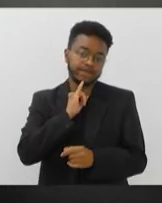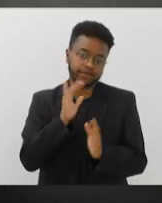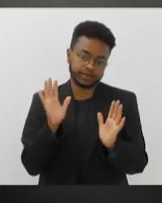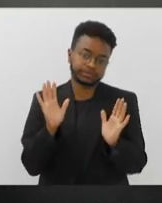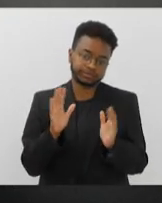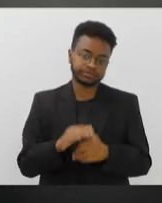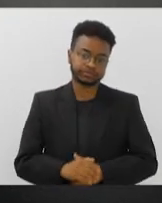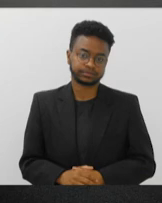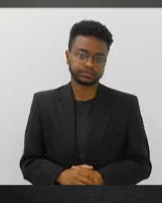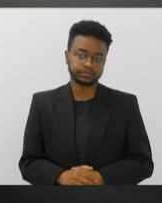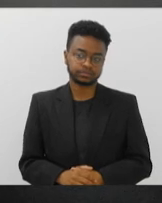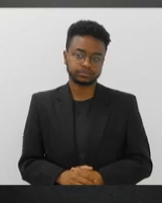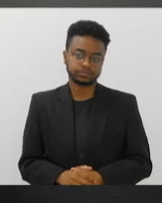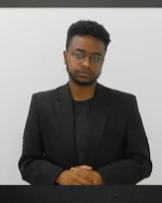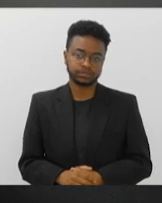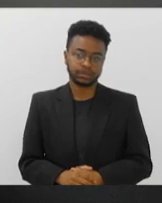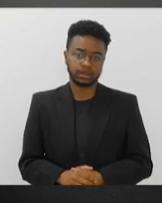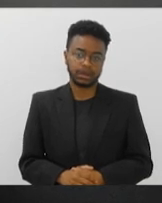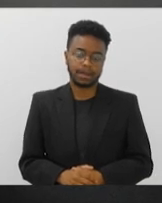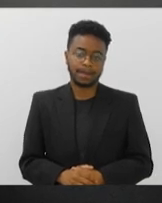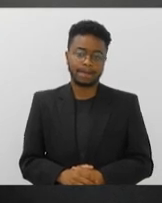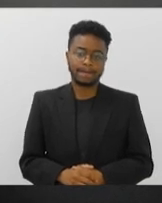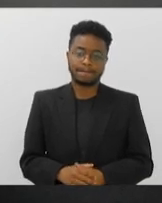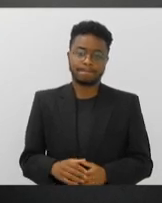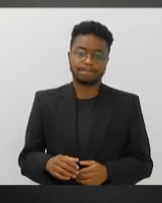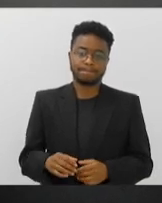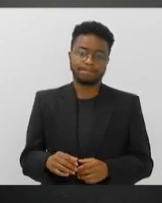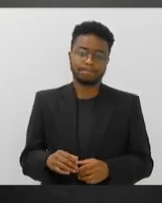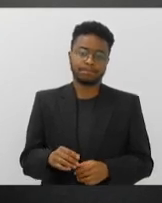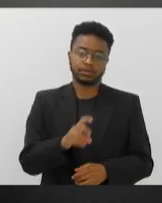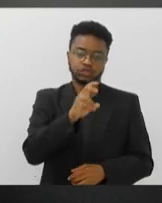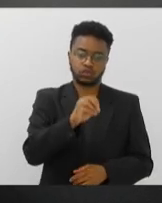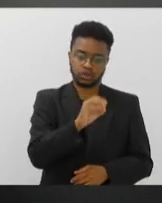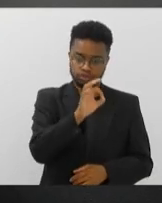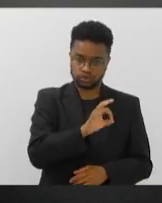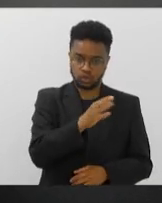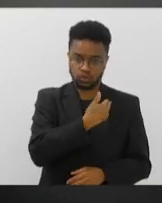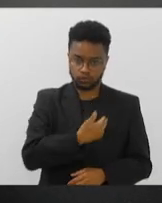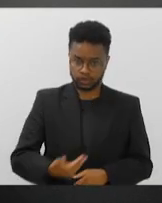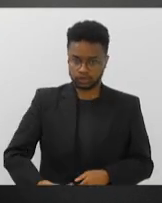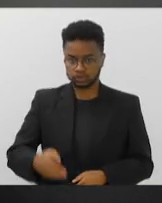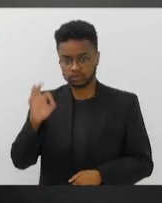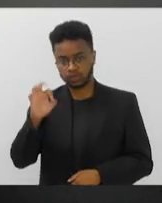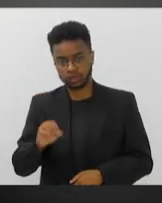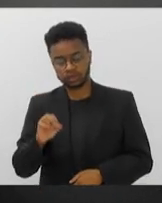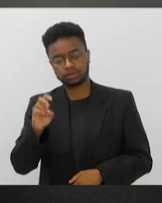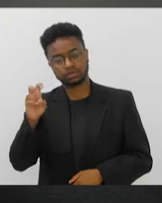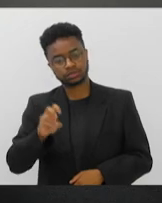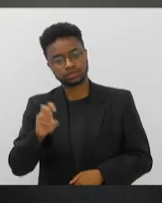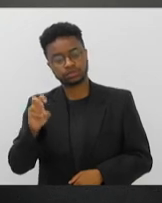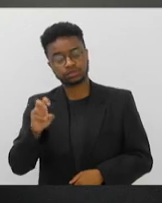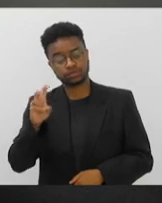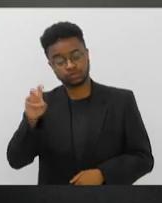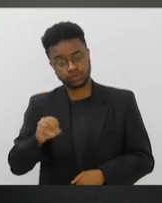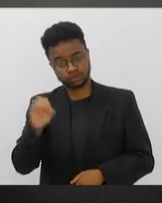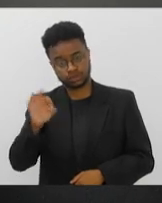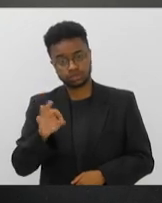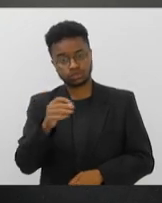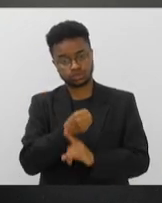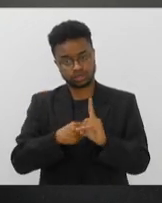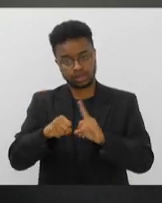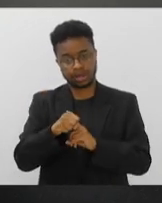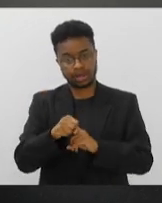infelizmente metade governo metade sociedade civil em primeiro lugar composição tem que ser paritária no estado do Rio de Janeiro não é você